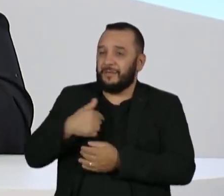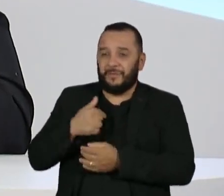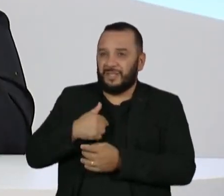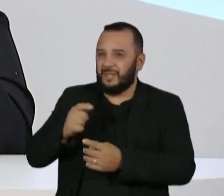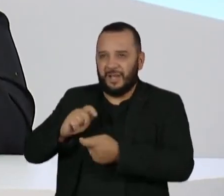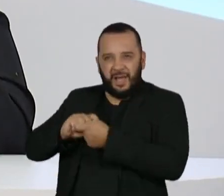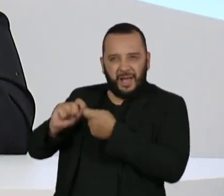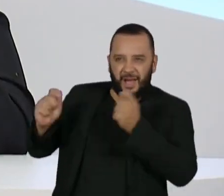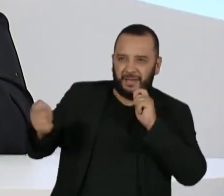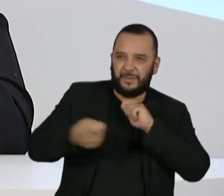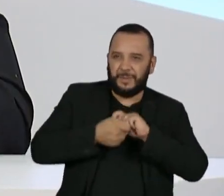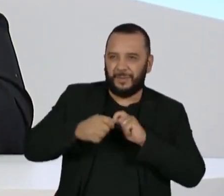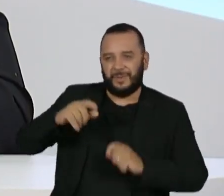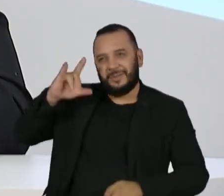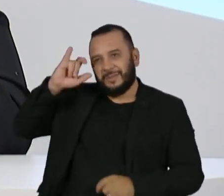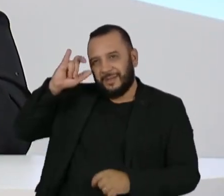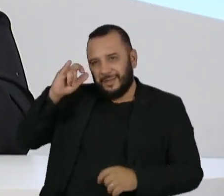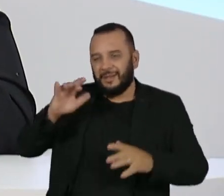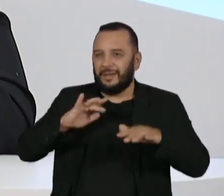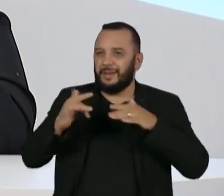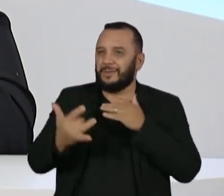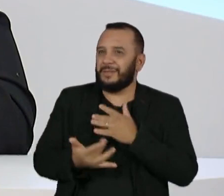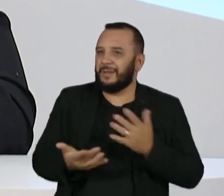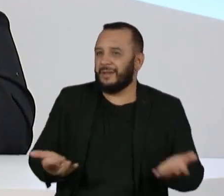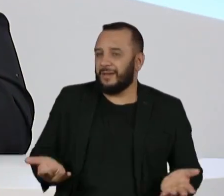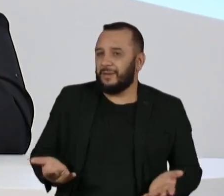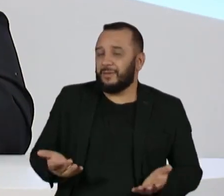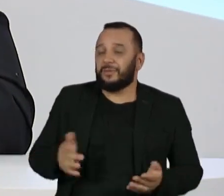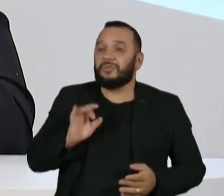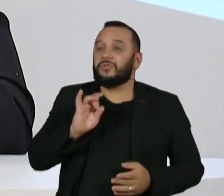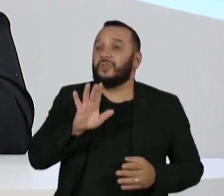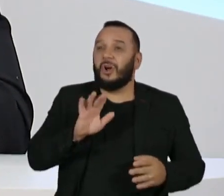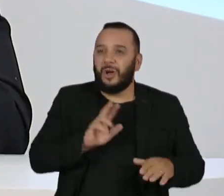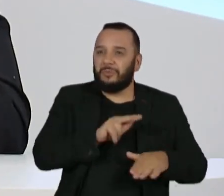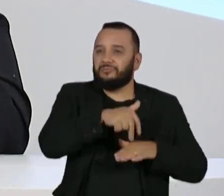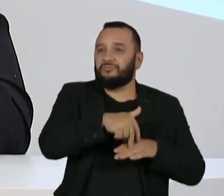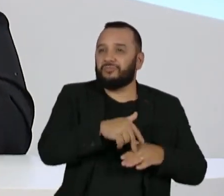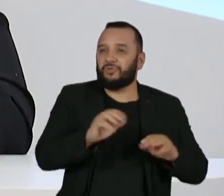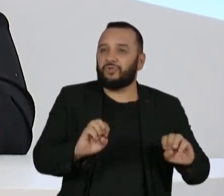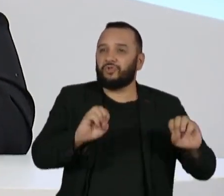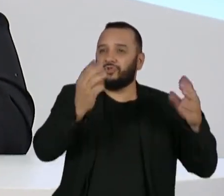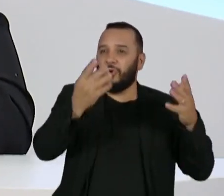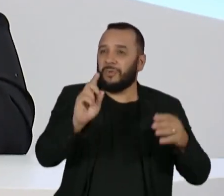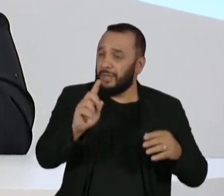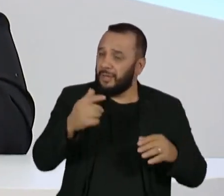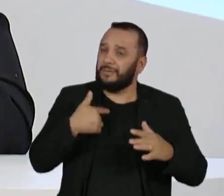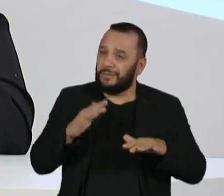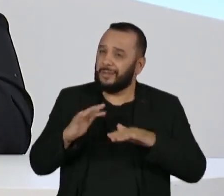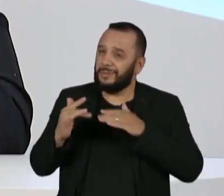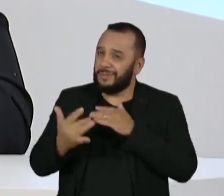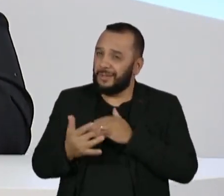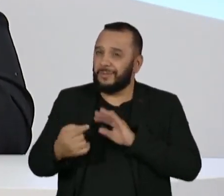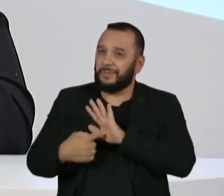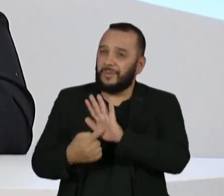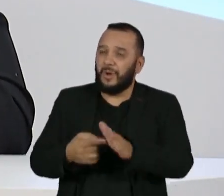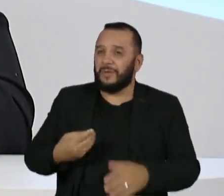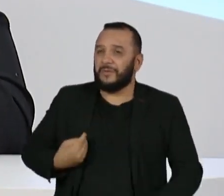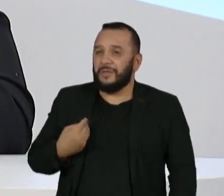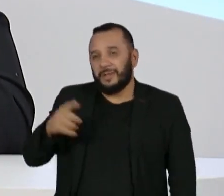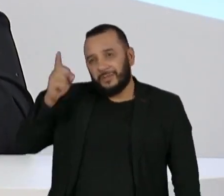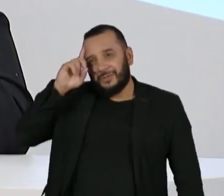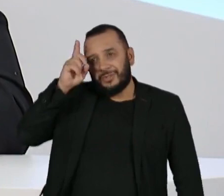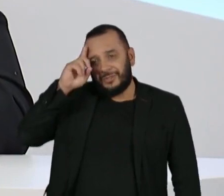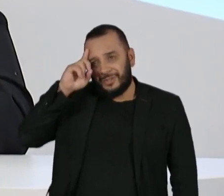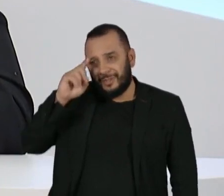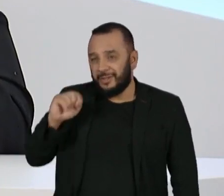ou de redes sociais que vai muito além do que só divulgar shows mas se mostra o seu dia a dia e muitos momentos e se isso